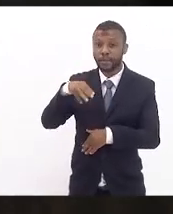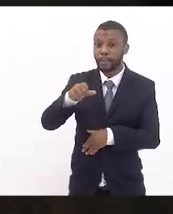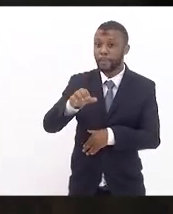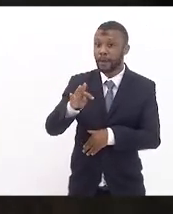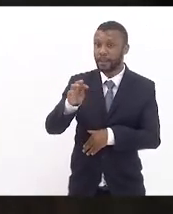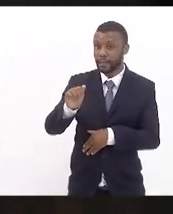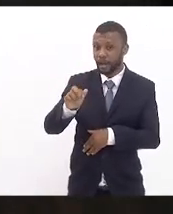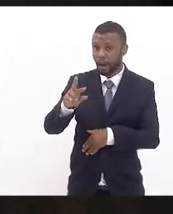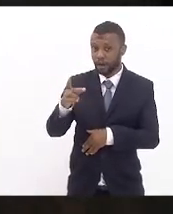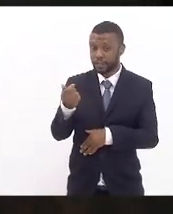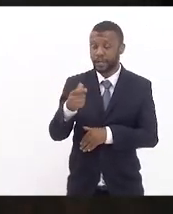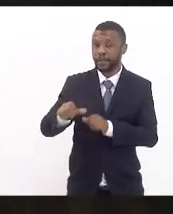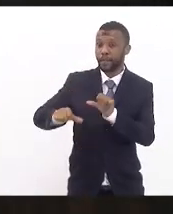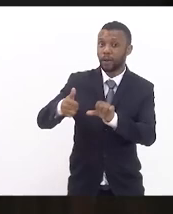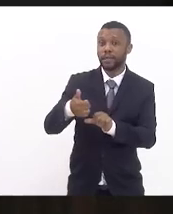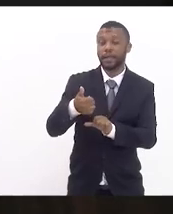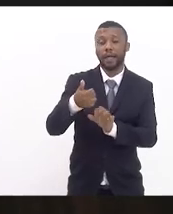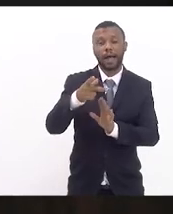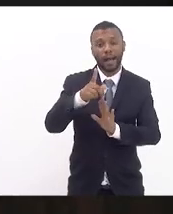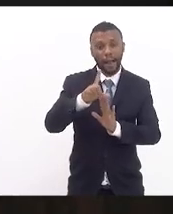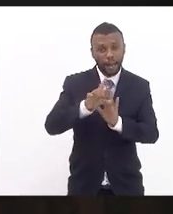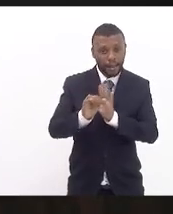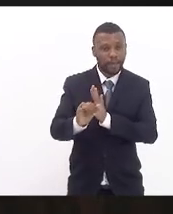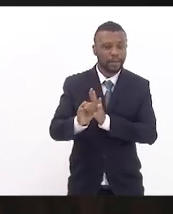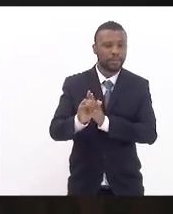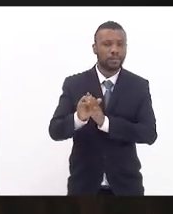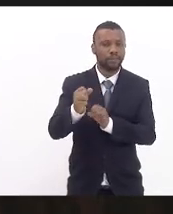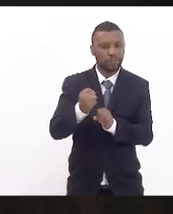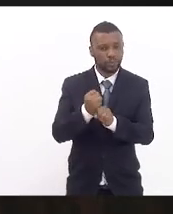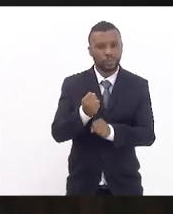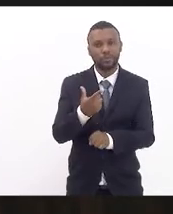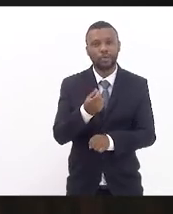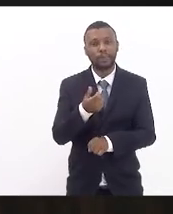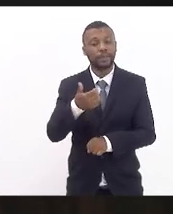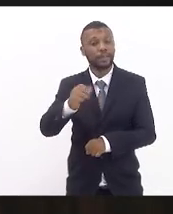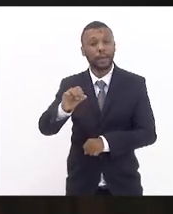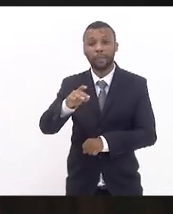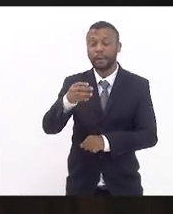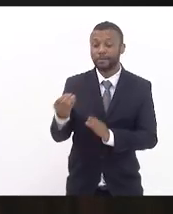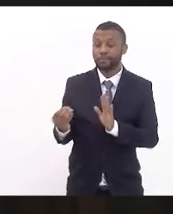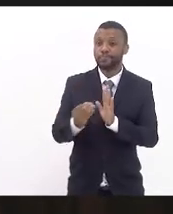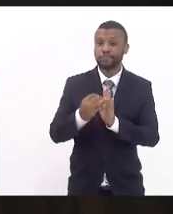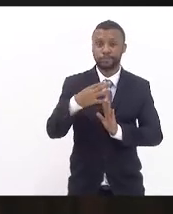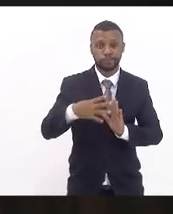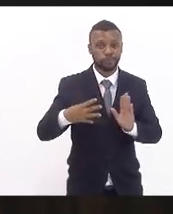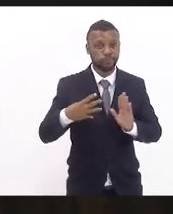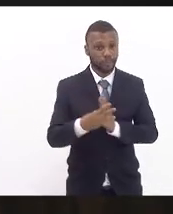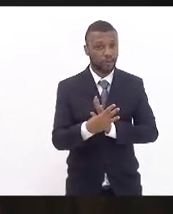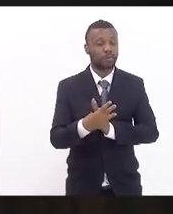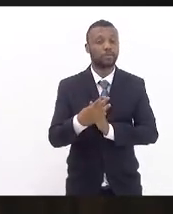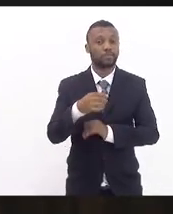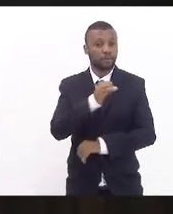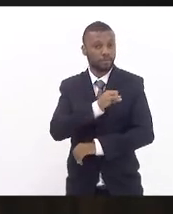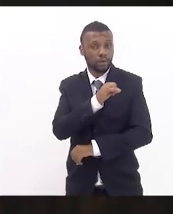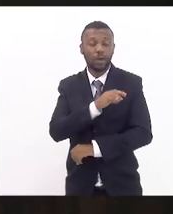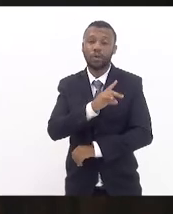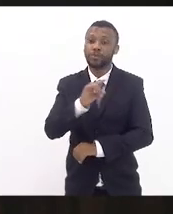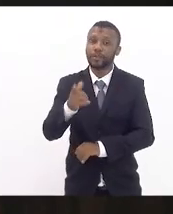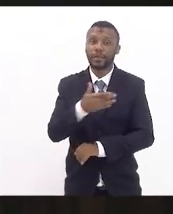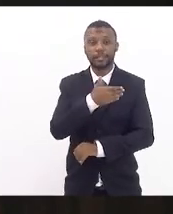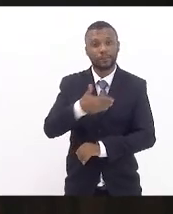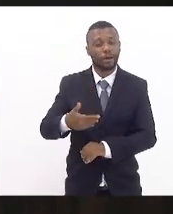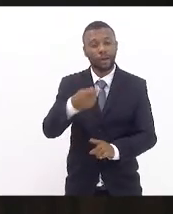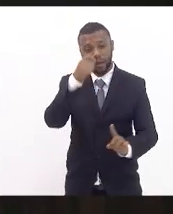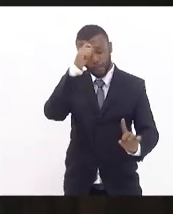que altera a lei 5.645 de 6 de janeiro de 2010, para incluir no calendário oficial do Estado do Rio de Janeiro o dia estadual em homenagem à